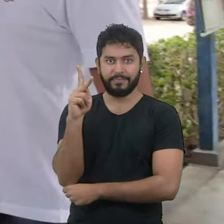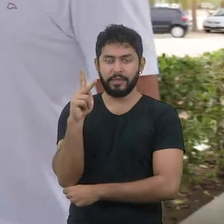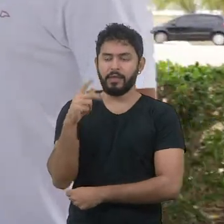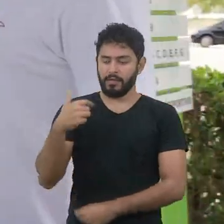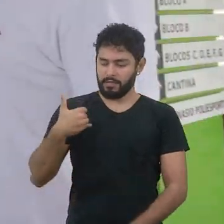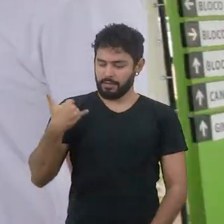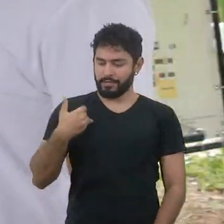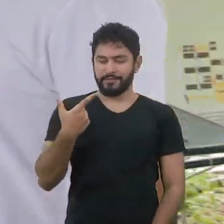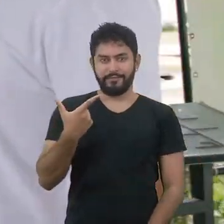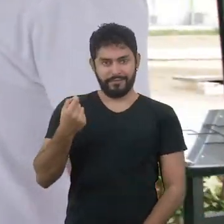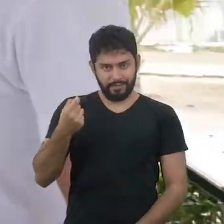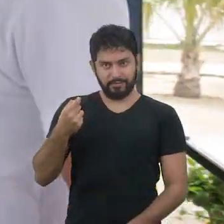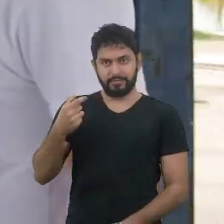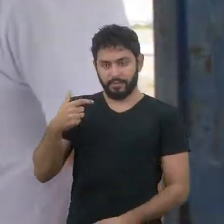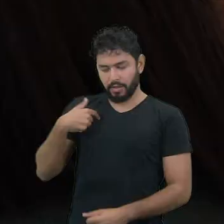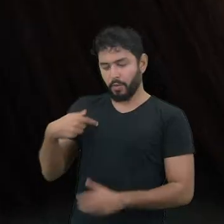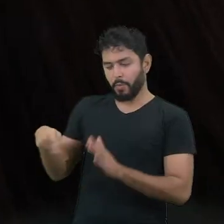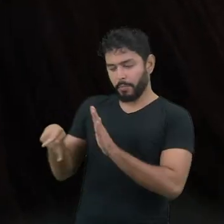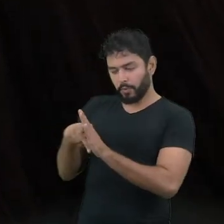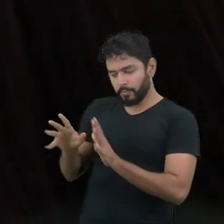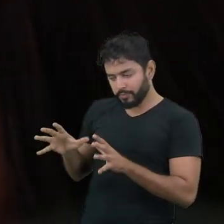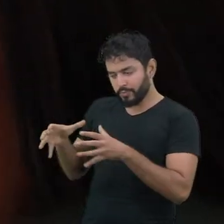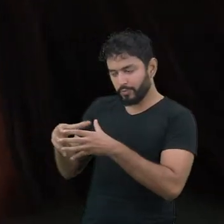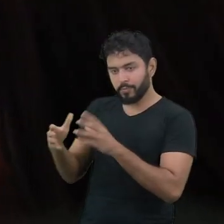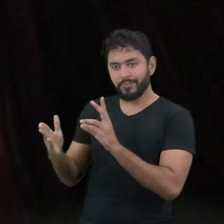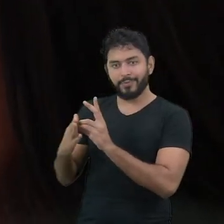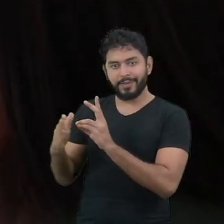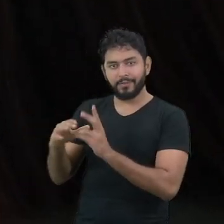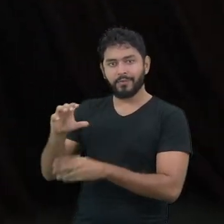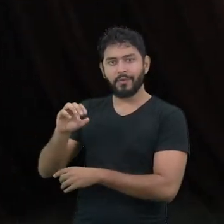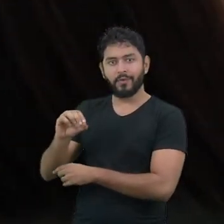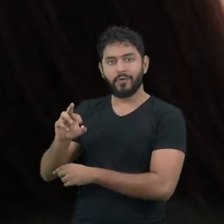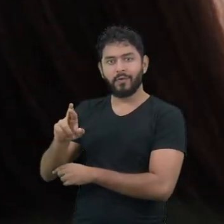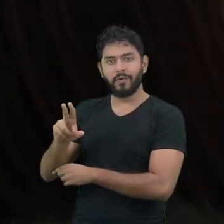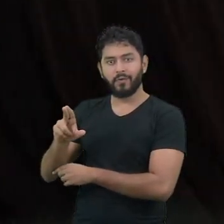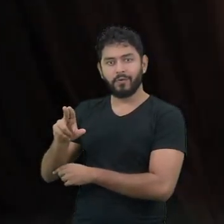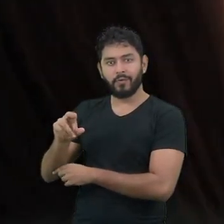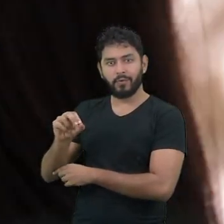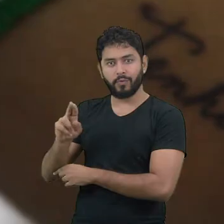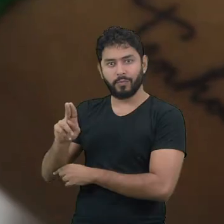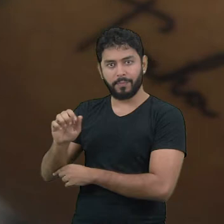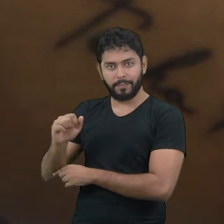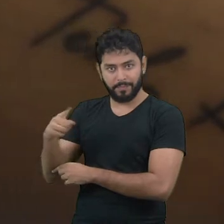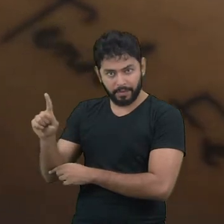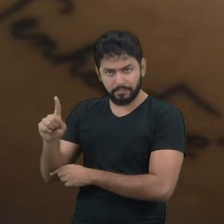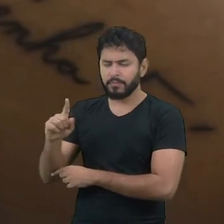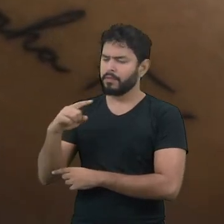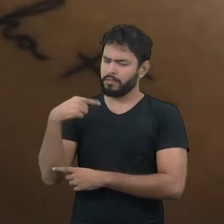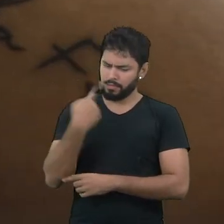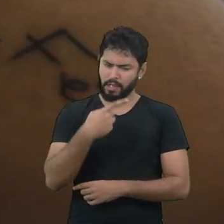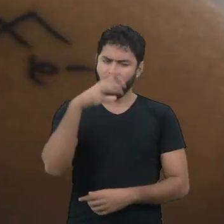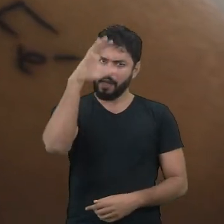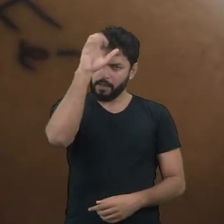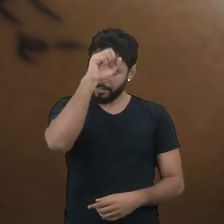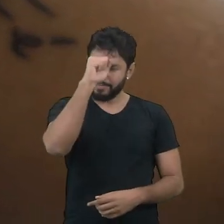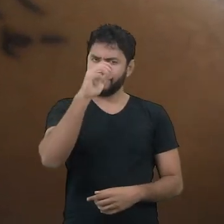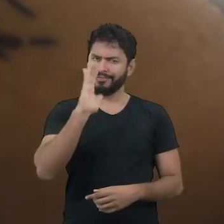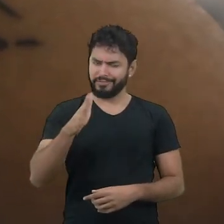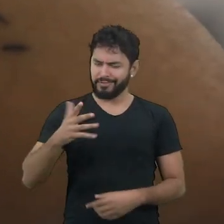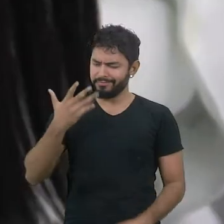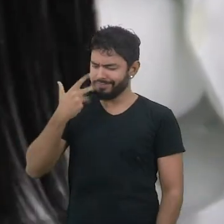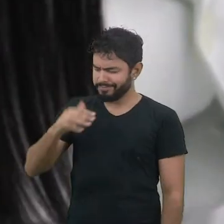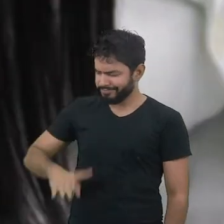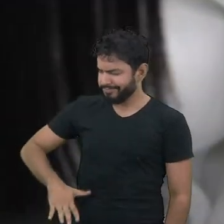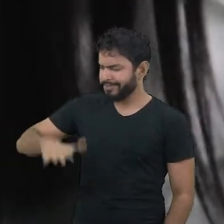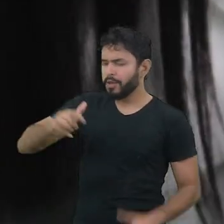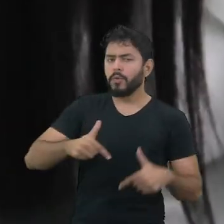ao povo Xucuru do Ororubá. A gente aprende desde cedo a lutar não só por a gente, mas pela nossa comunidade. Eu acredito que a nossa educação